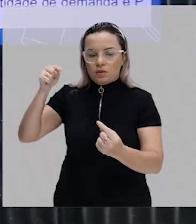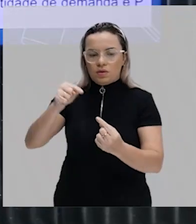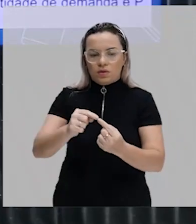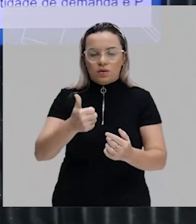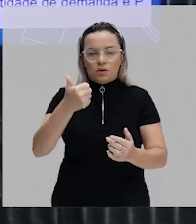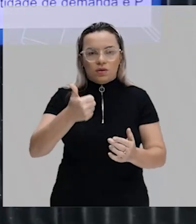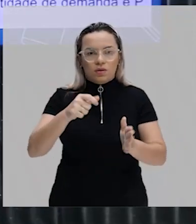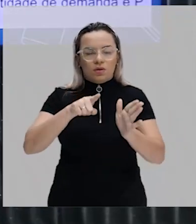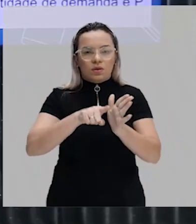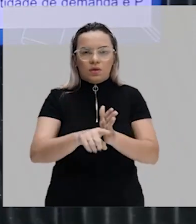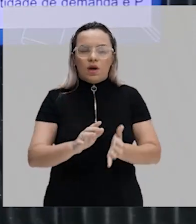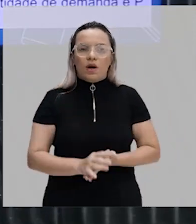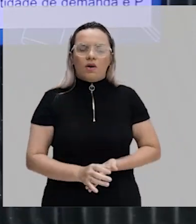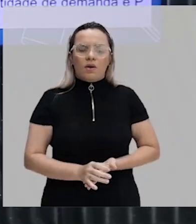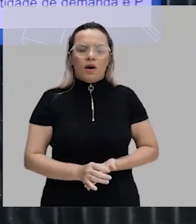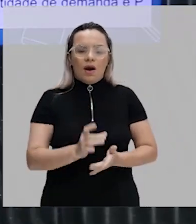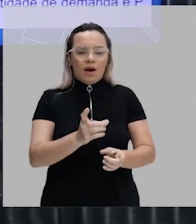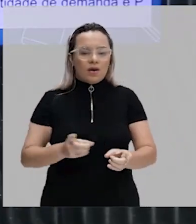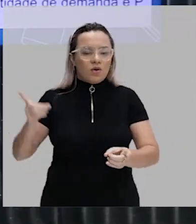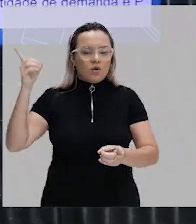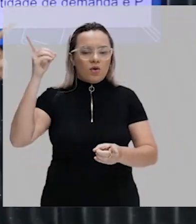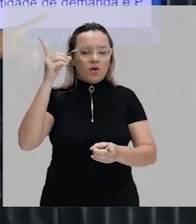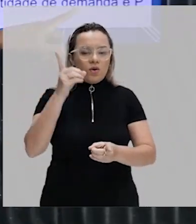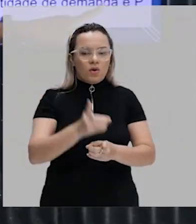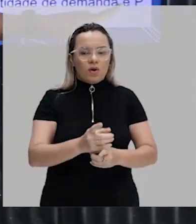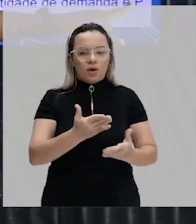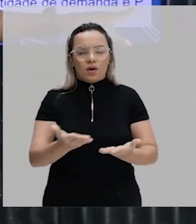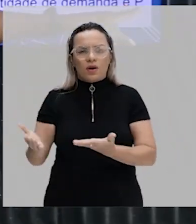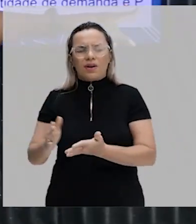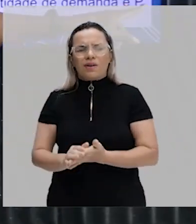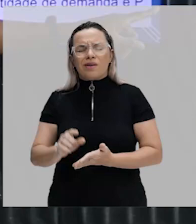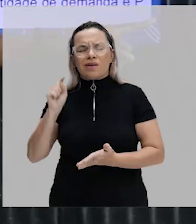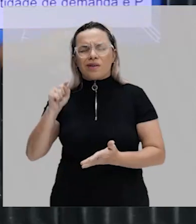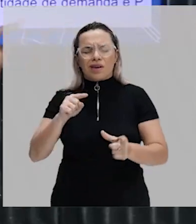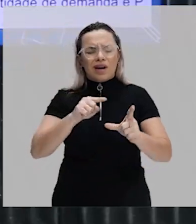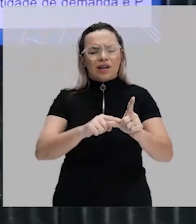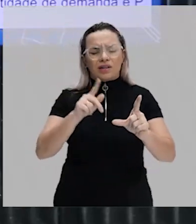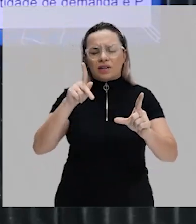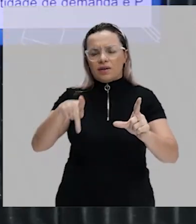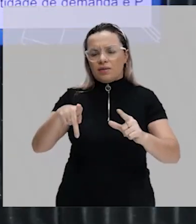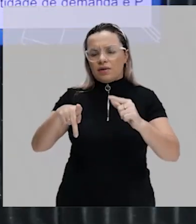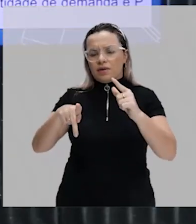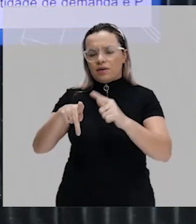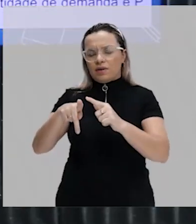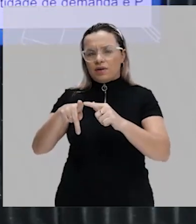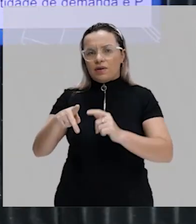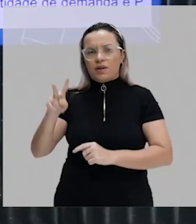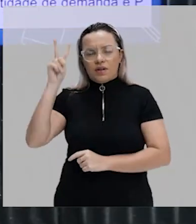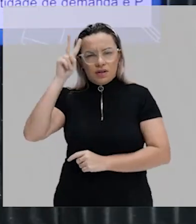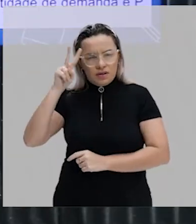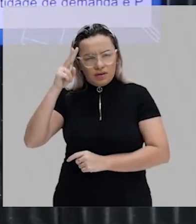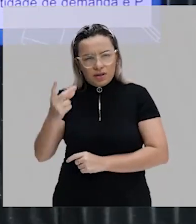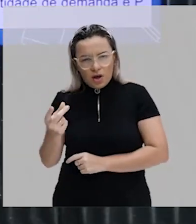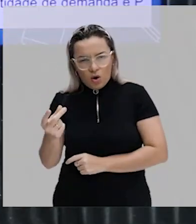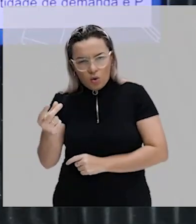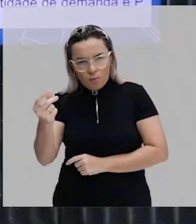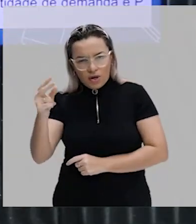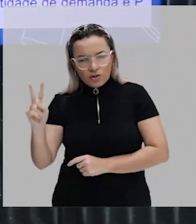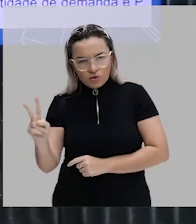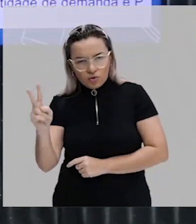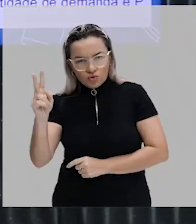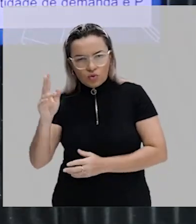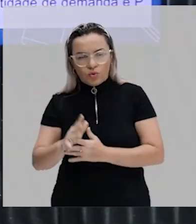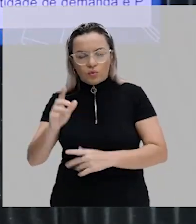aqui é justamente descobrir quem é o P. Lembra que P é preço do produto? Então, quando